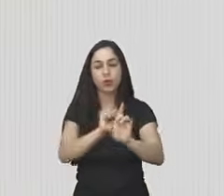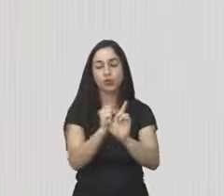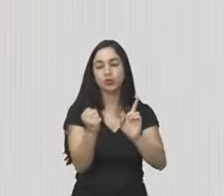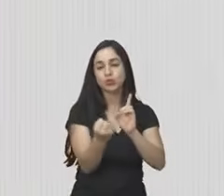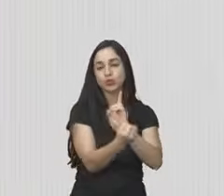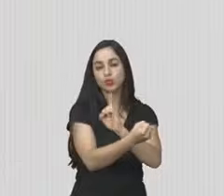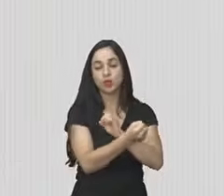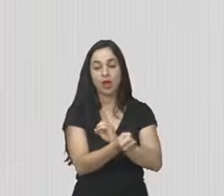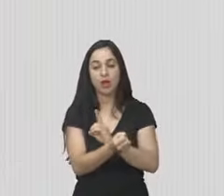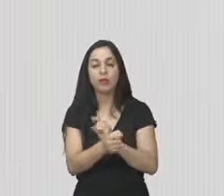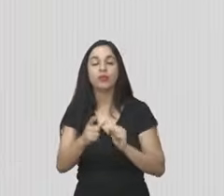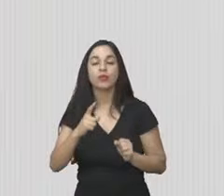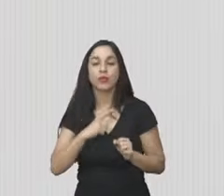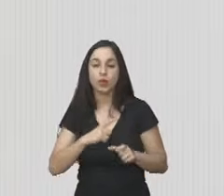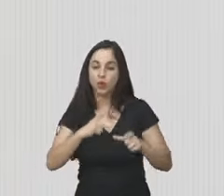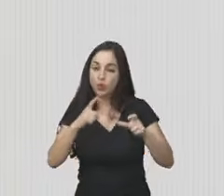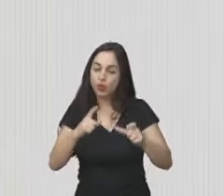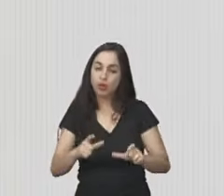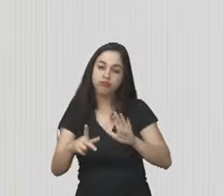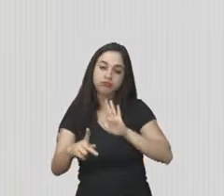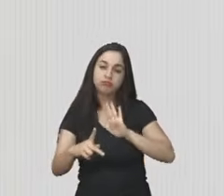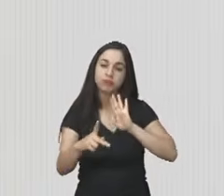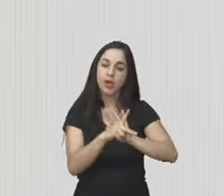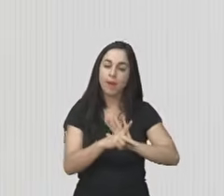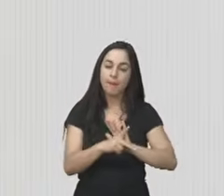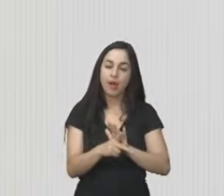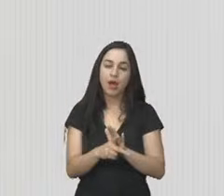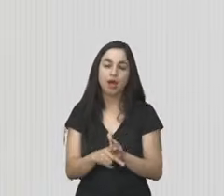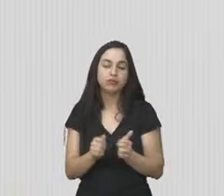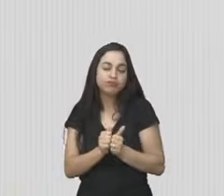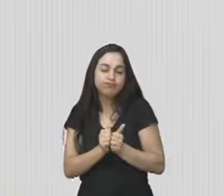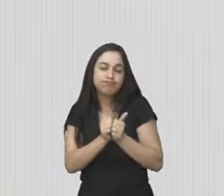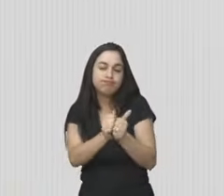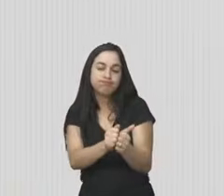oferecendo estrutura, acompanhamento e dignidade.